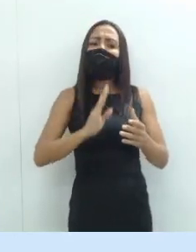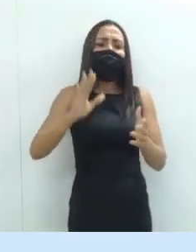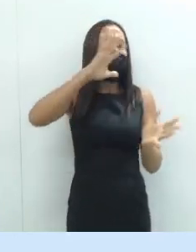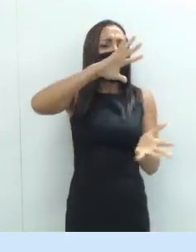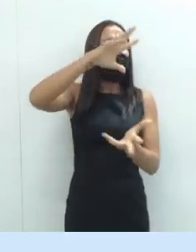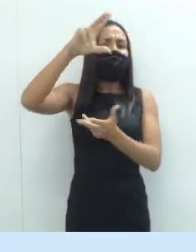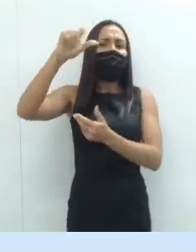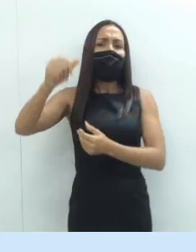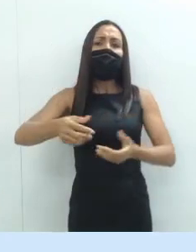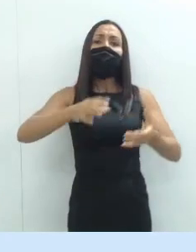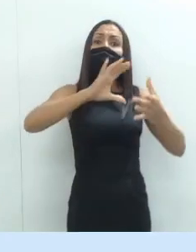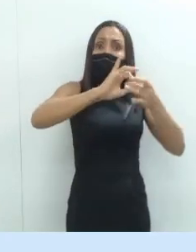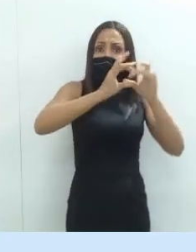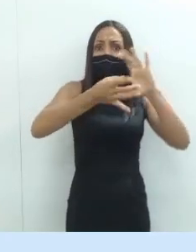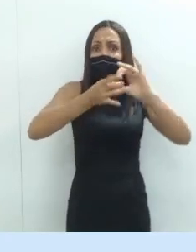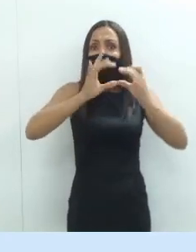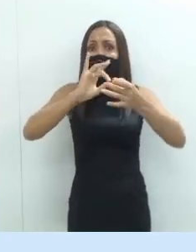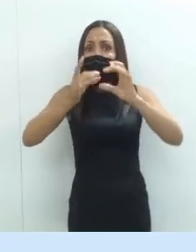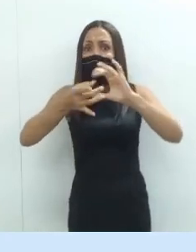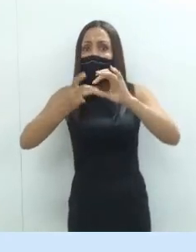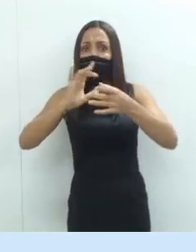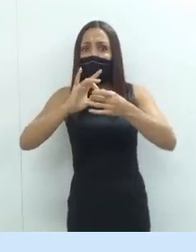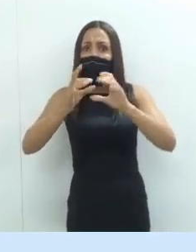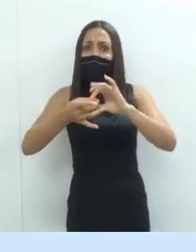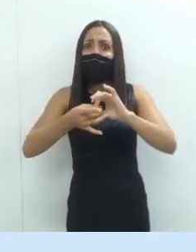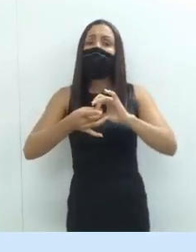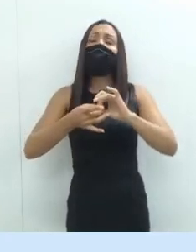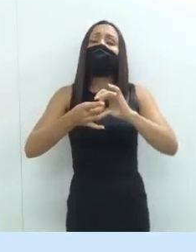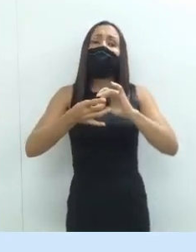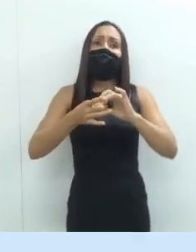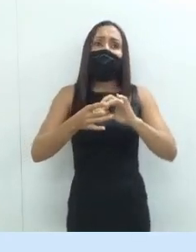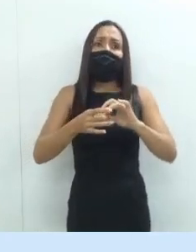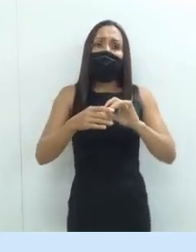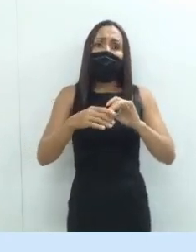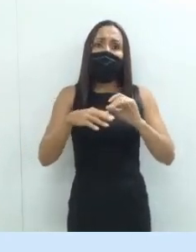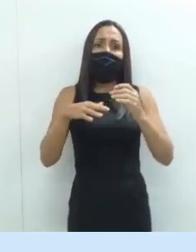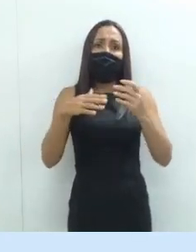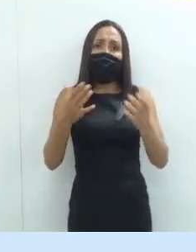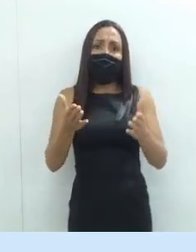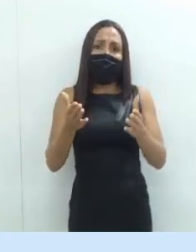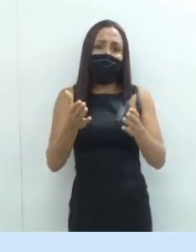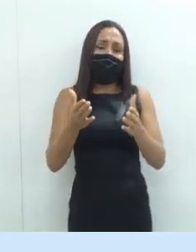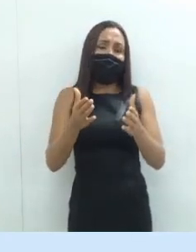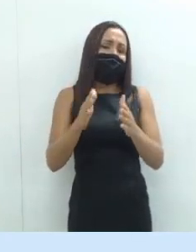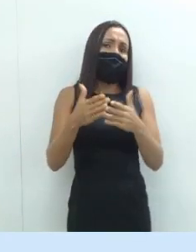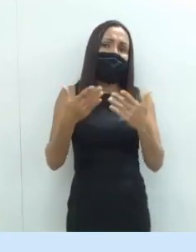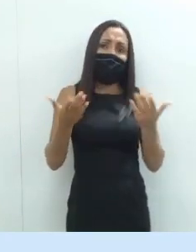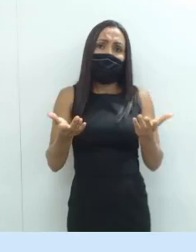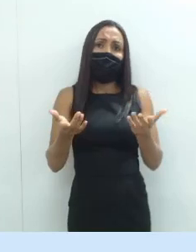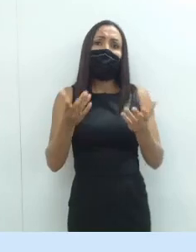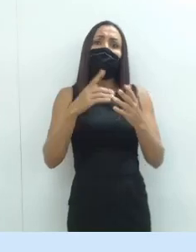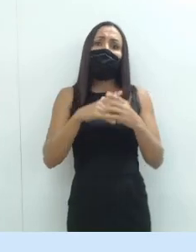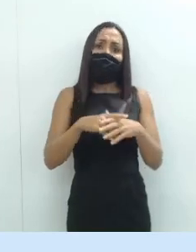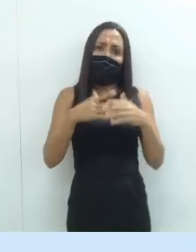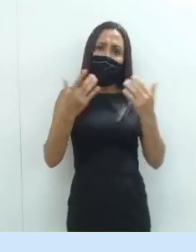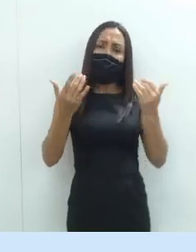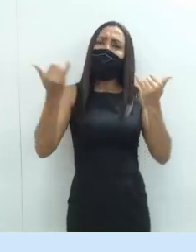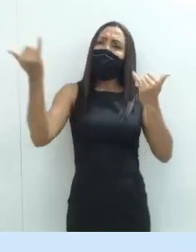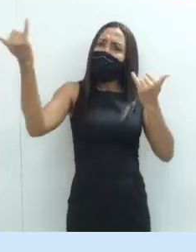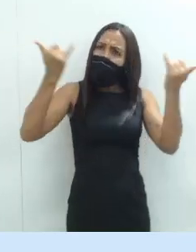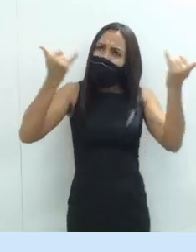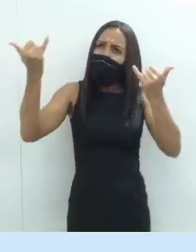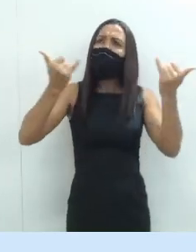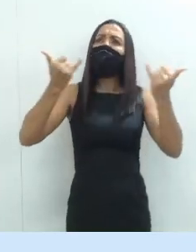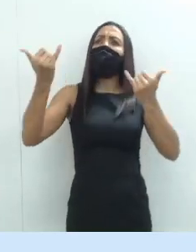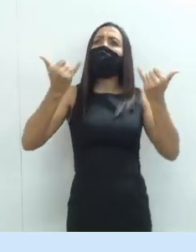As Olimpíadas, né, que estiveram aí presentes, né, há pouco tempo. Então, para se informar sobre os